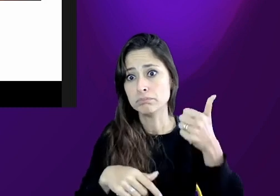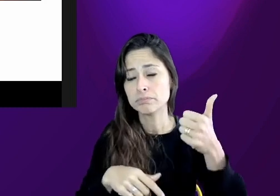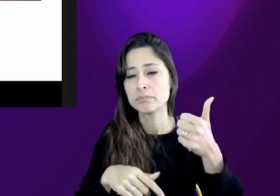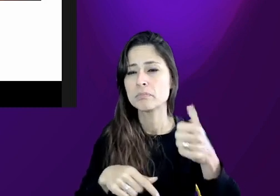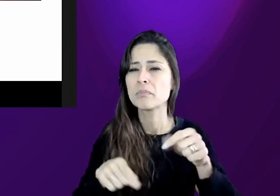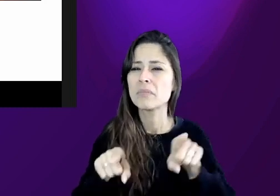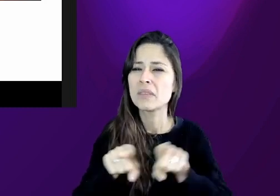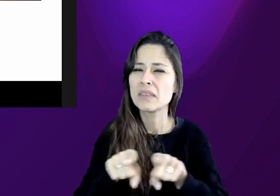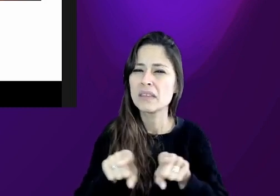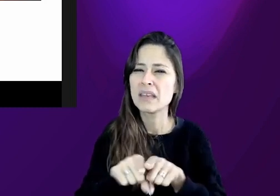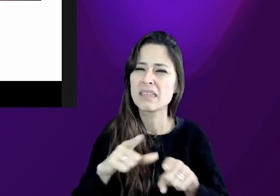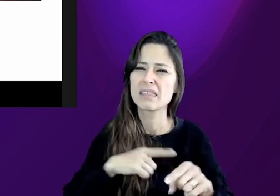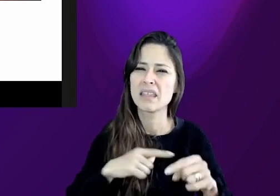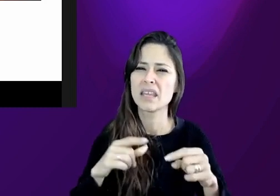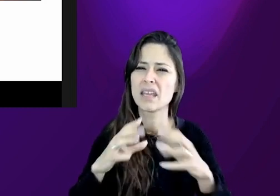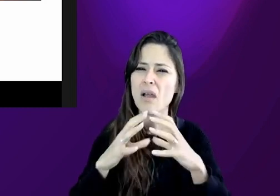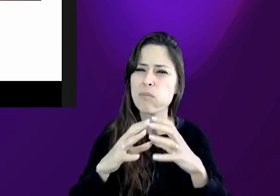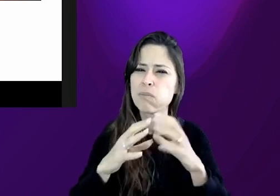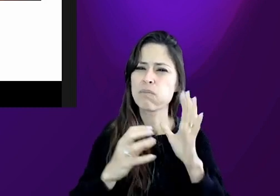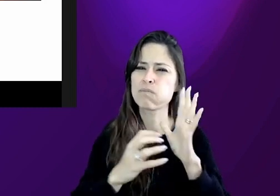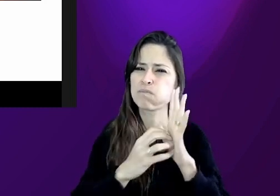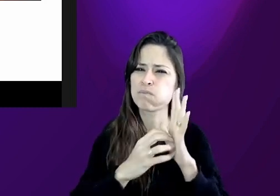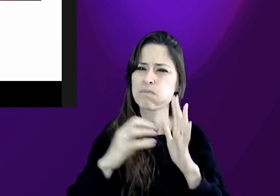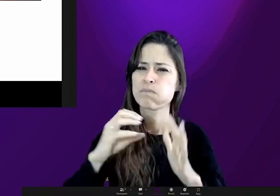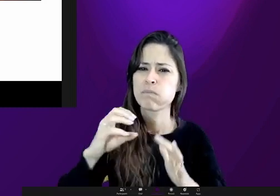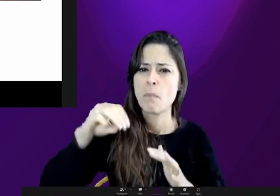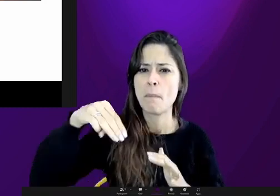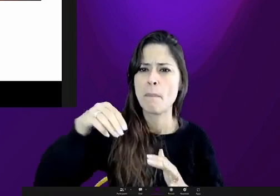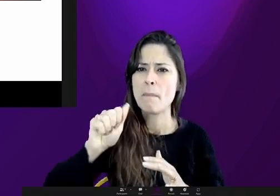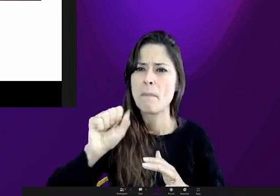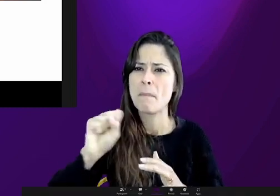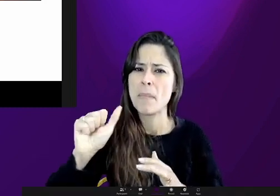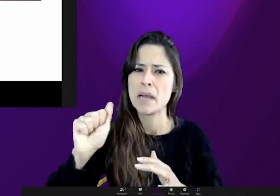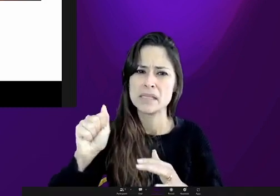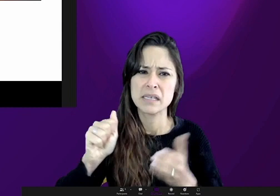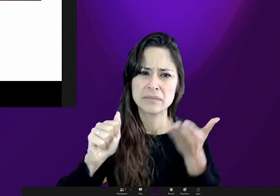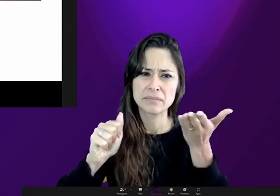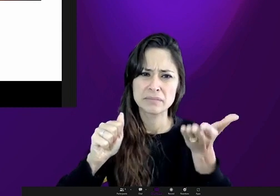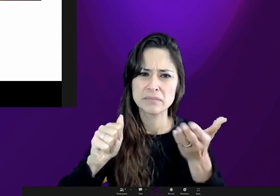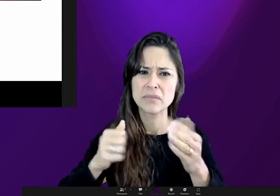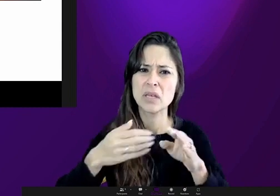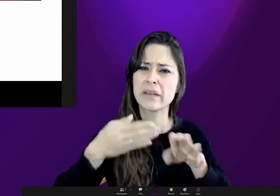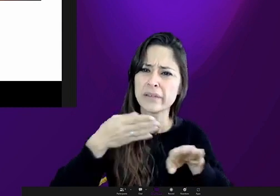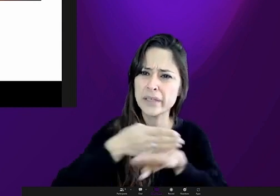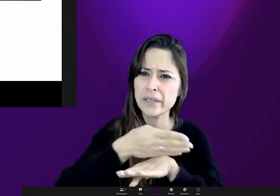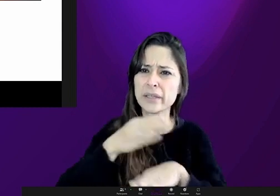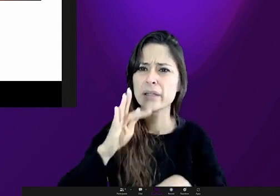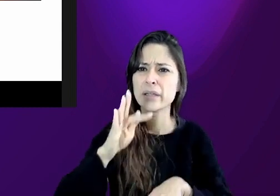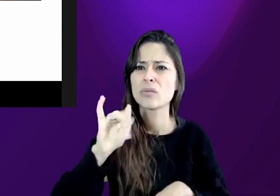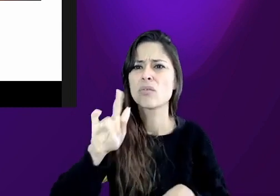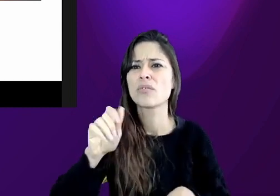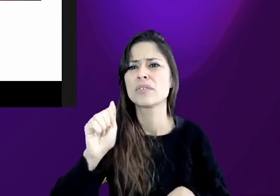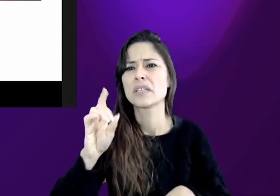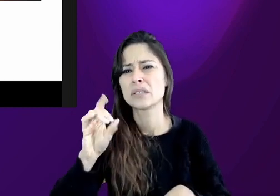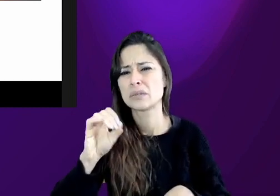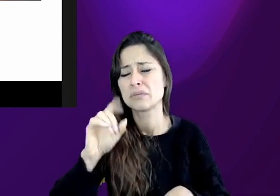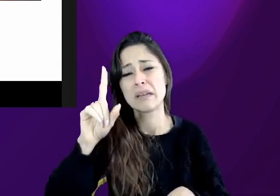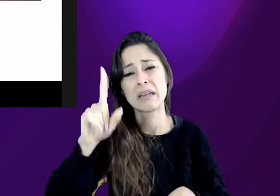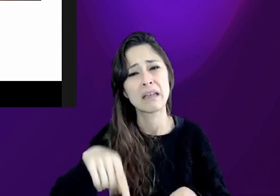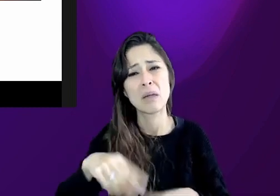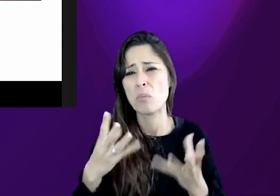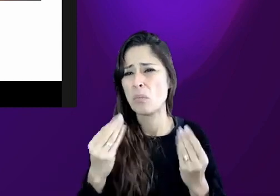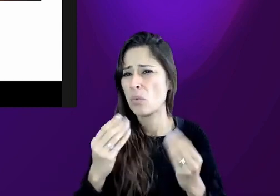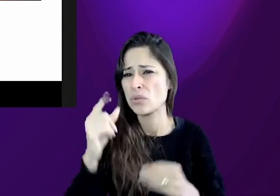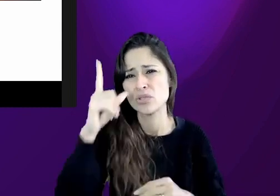massas tumorais que invadem outros órgãos, aqui eu trouxe o exemplo de um caso que invadiu o fígado, realmente são casos muito